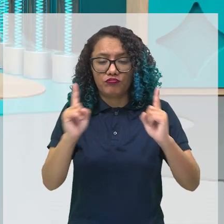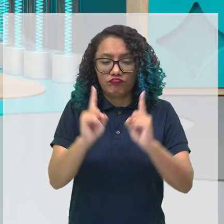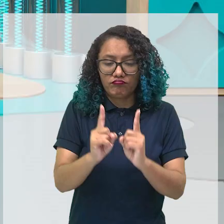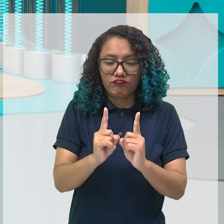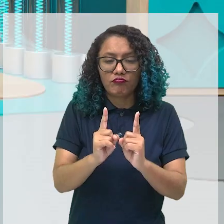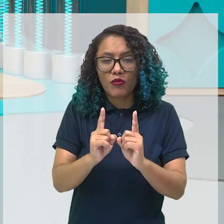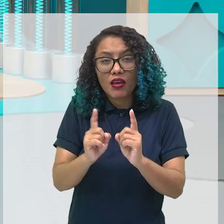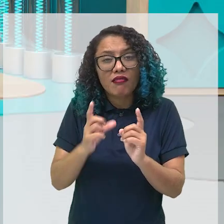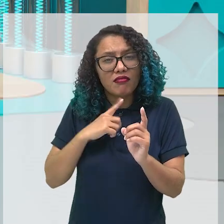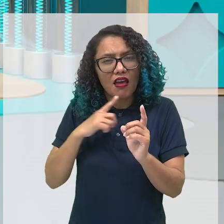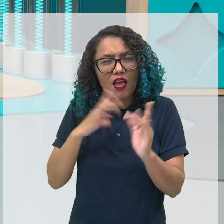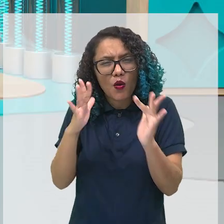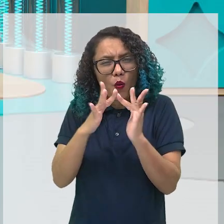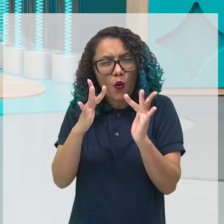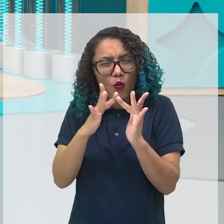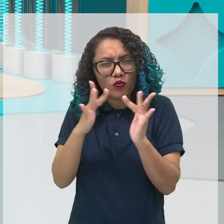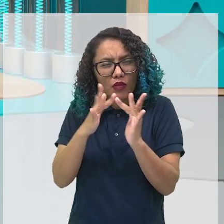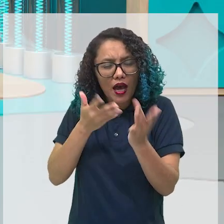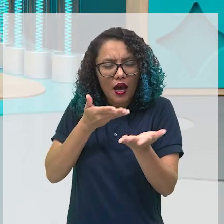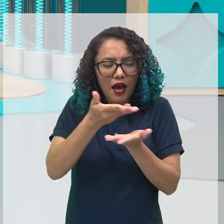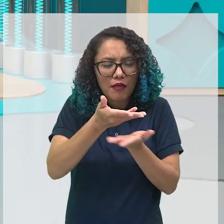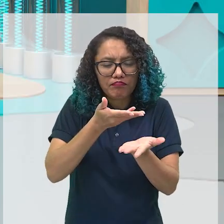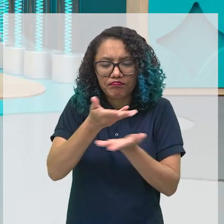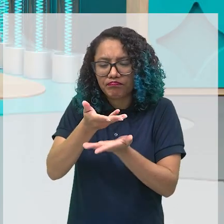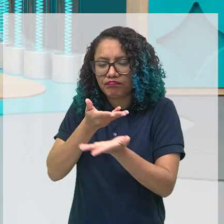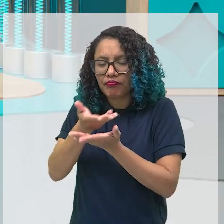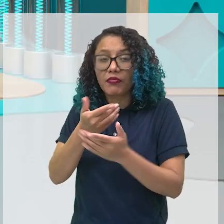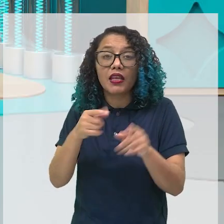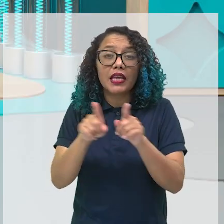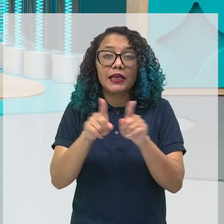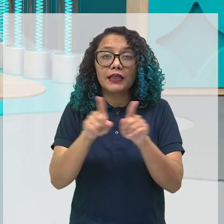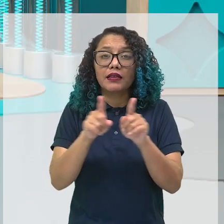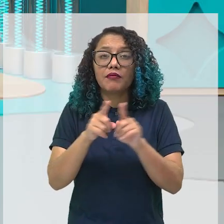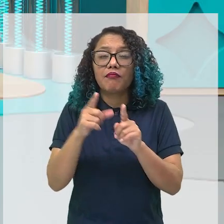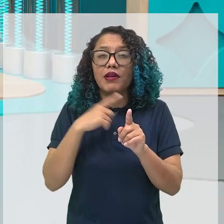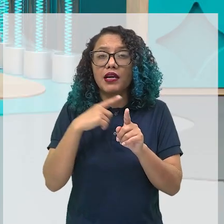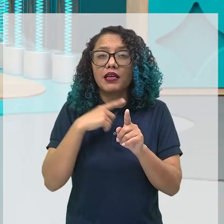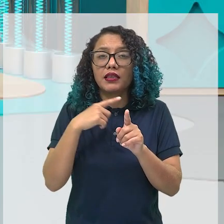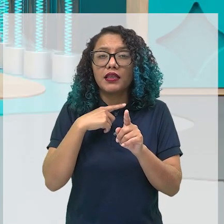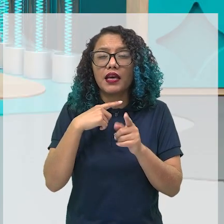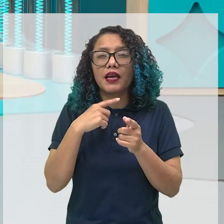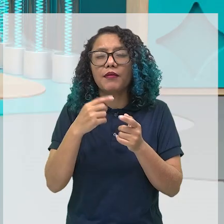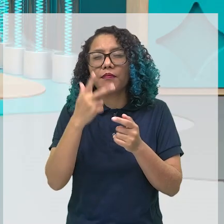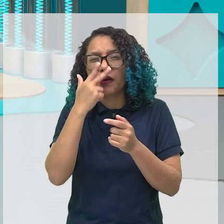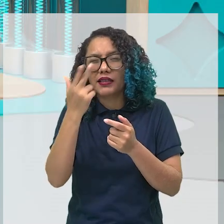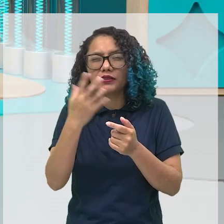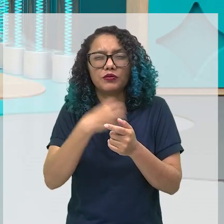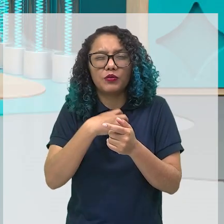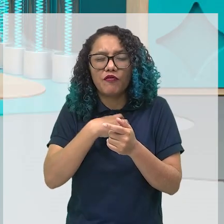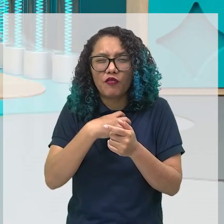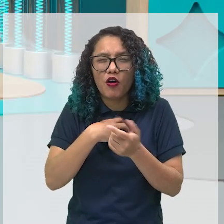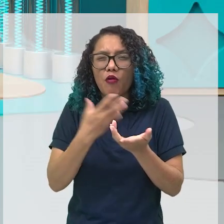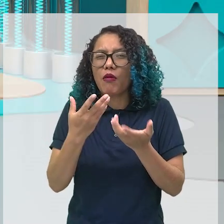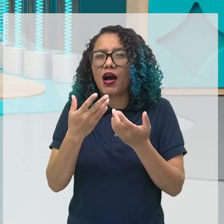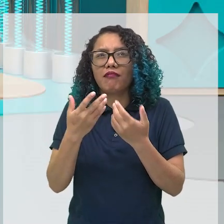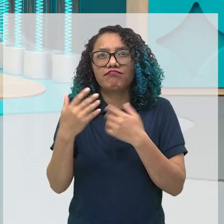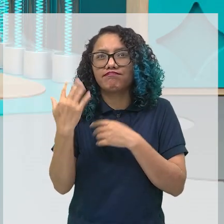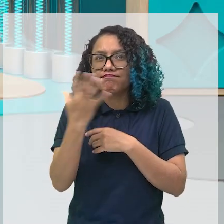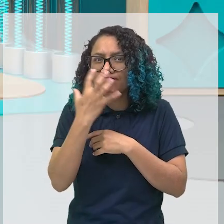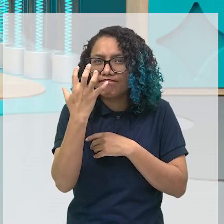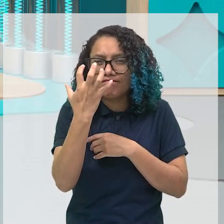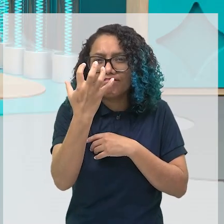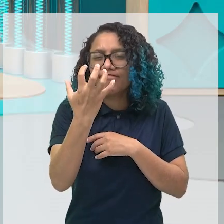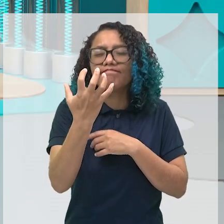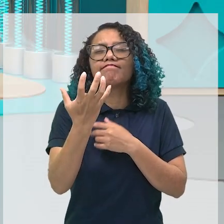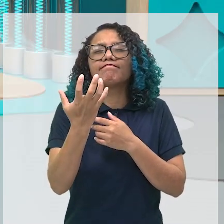de dança, você experimenta ali um estilo que é encantador, um estilo fluido, um estilo que faz